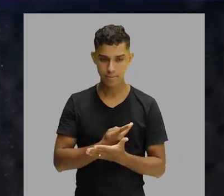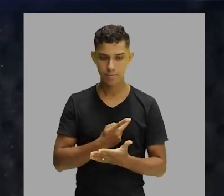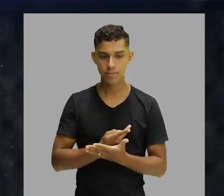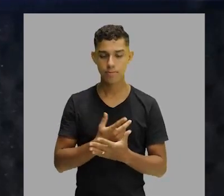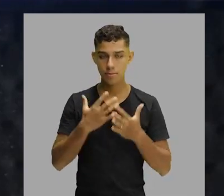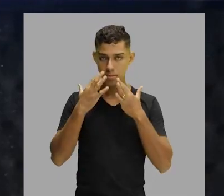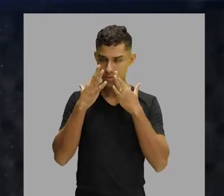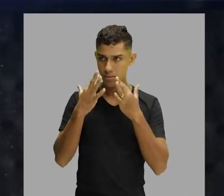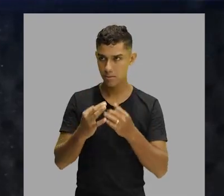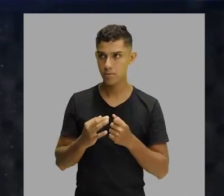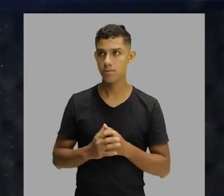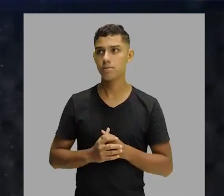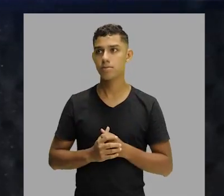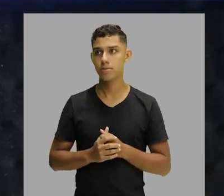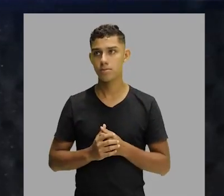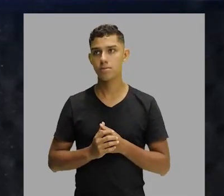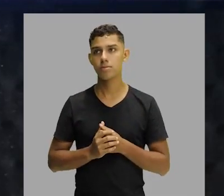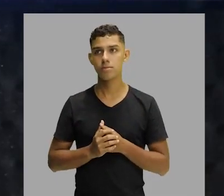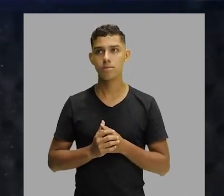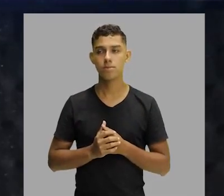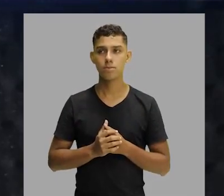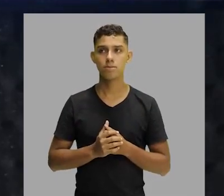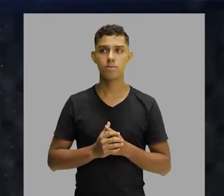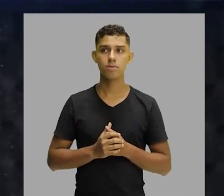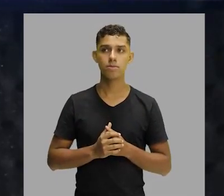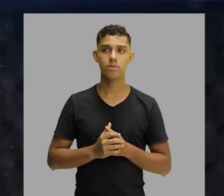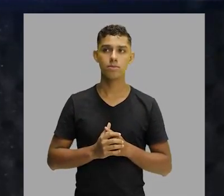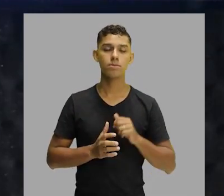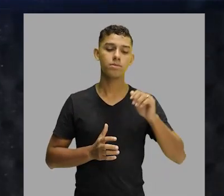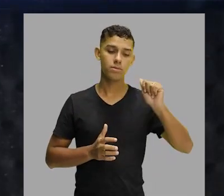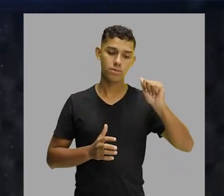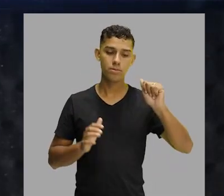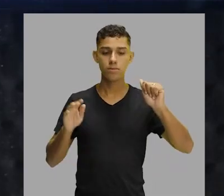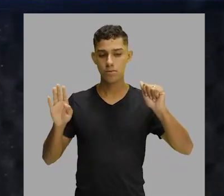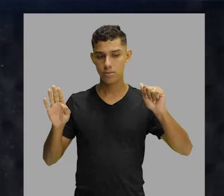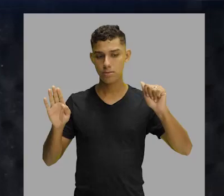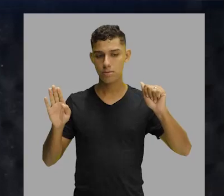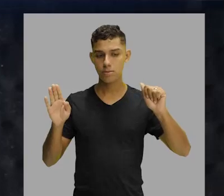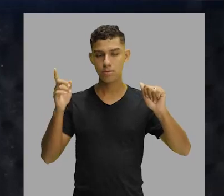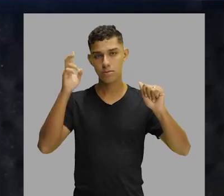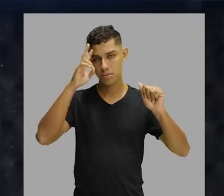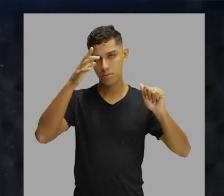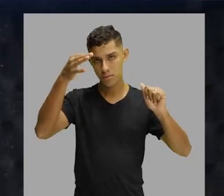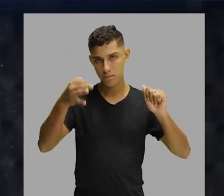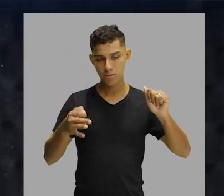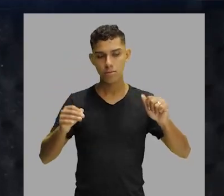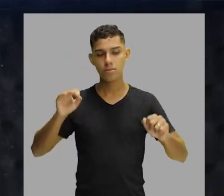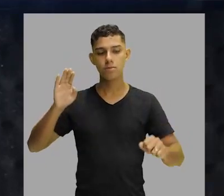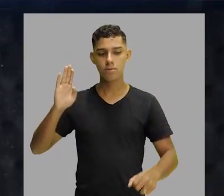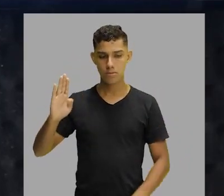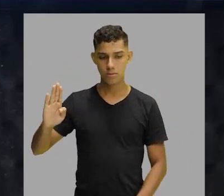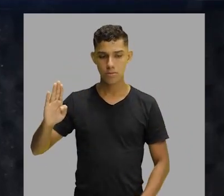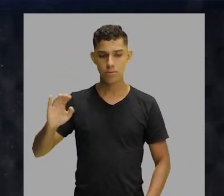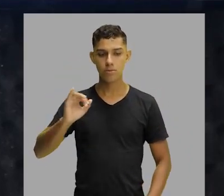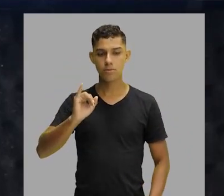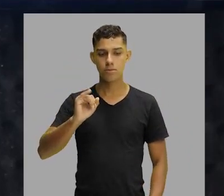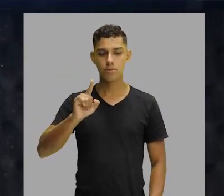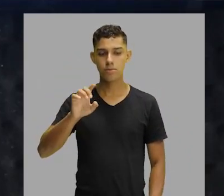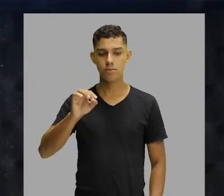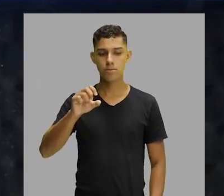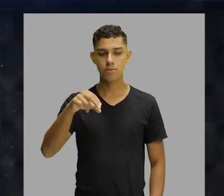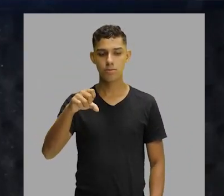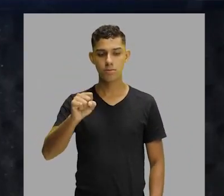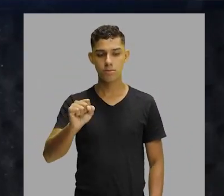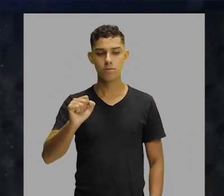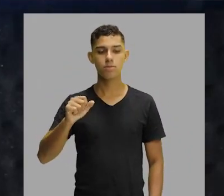bastante atento. Então a resposta fica entre A e B. Mas lembrando que a resposta é a letra B, que são íons negativos.